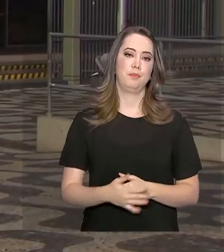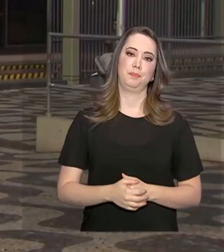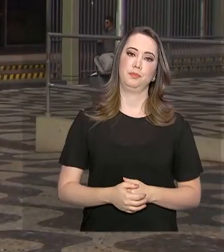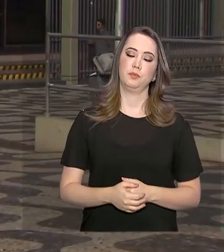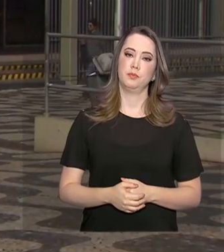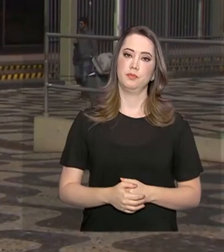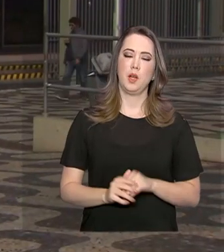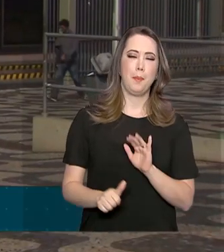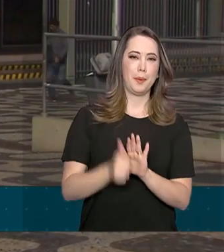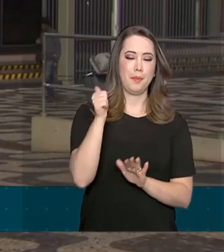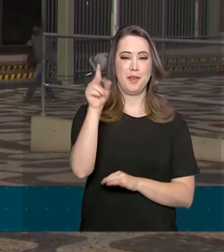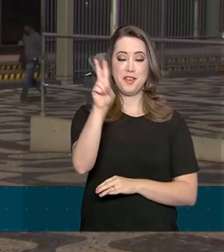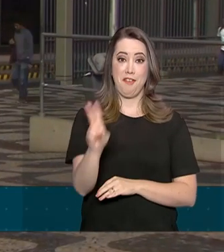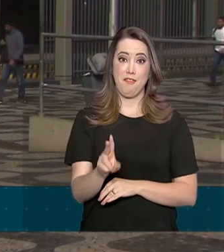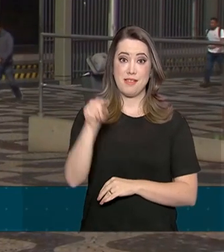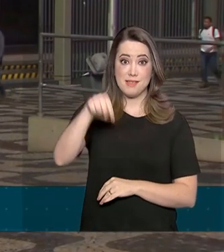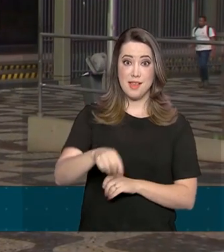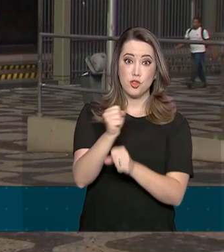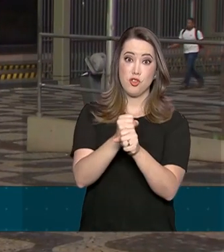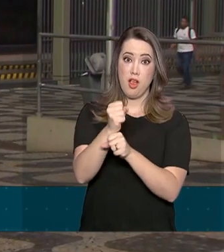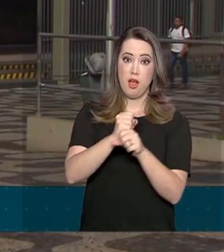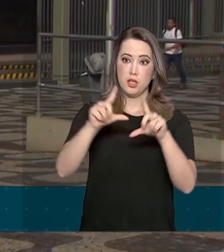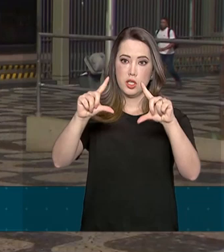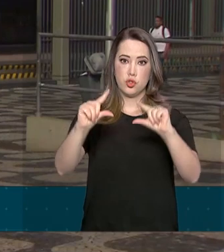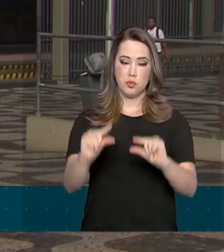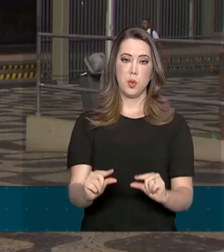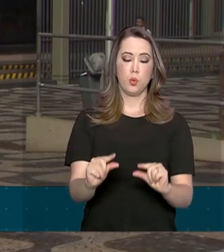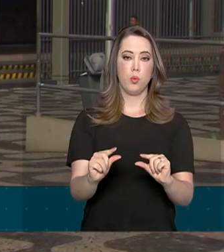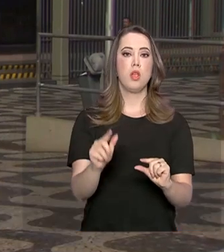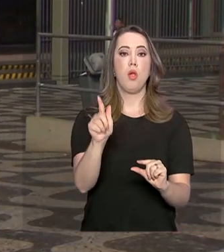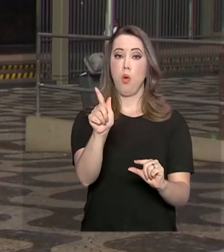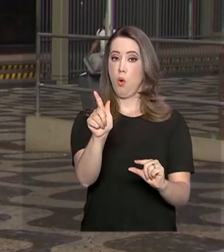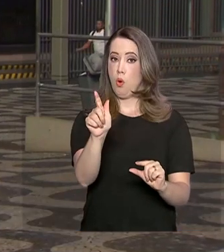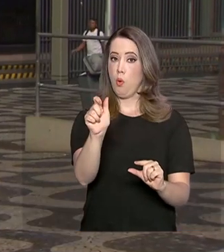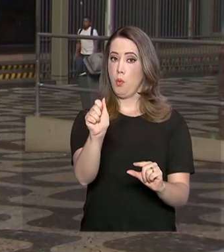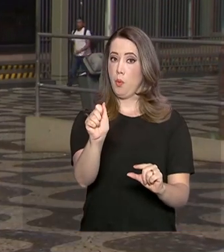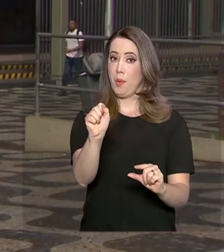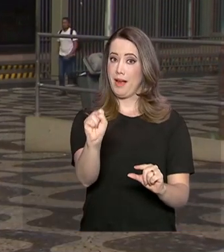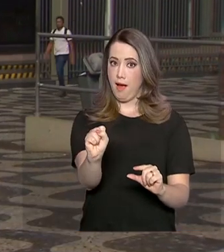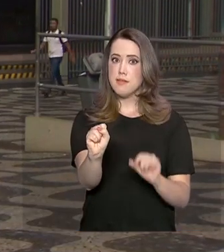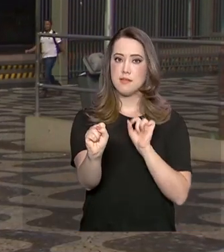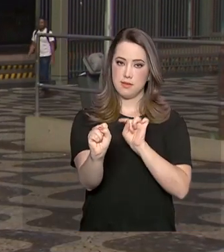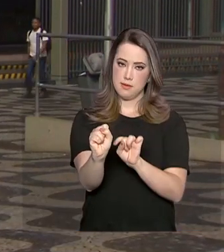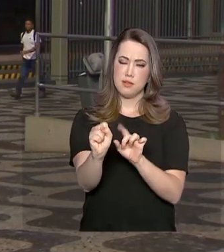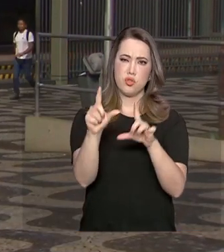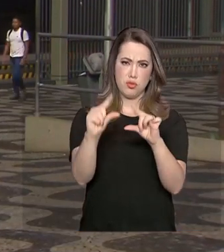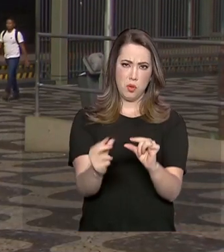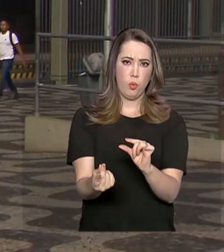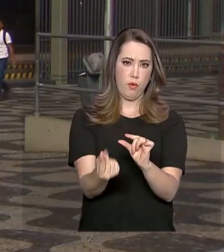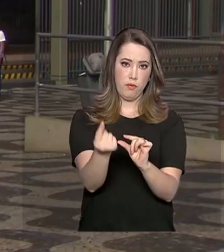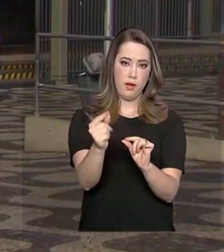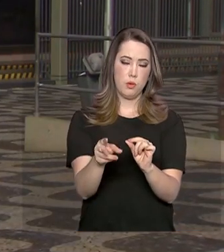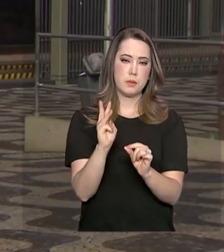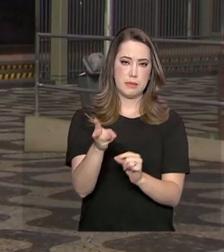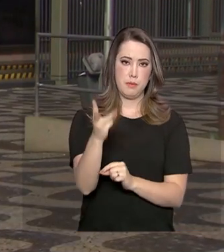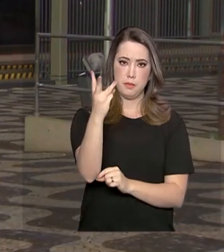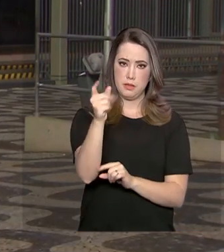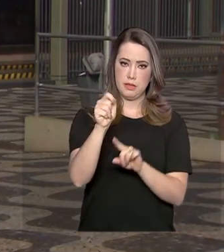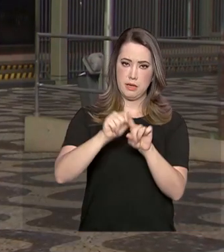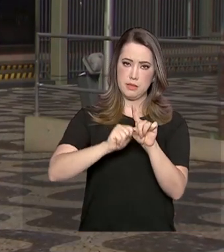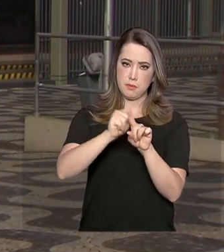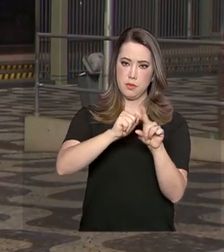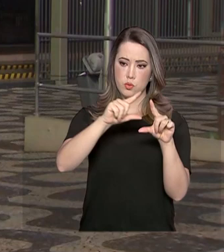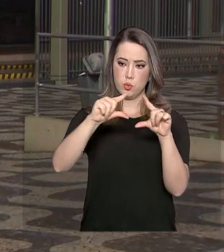Essa foi a primeira queda neste ano da cotação do GLP residencial, que tem sido reajustada a cada três meses. O anúncio foi feito pelo